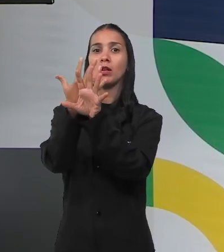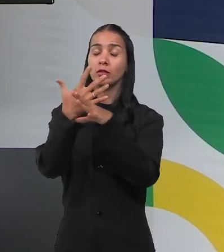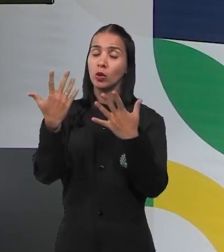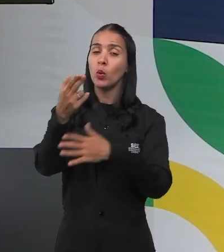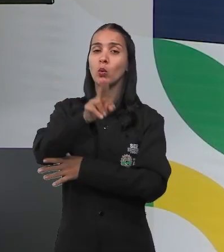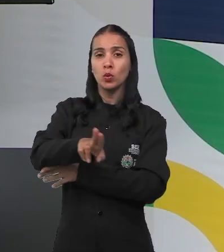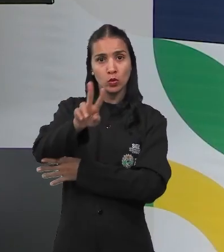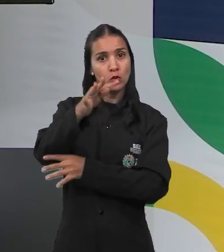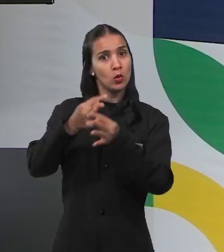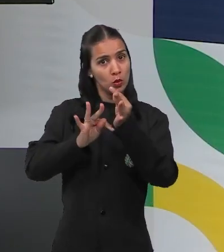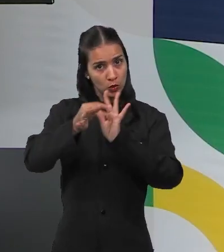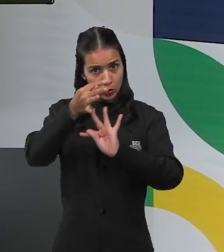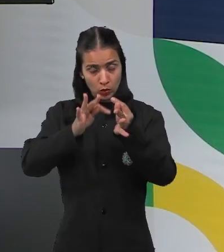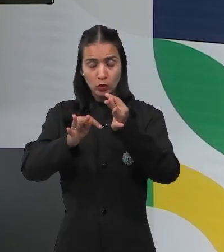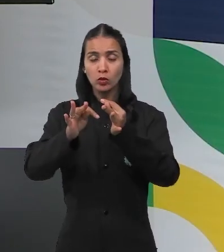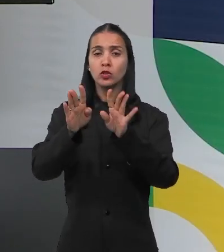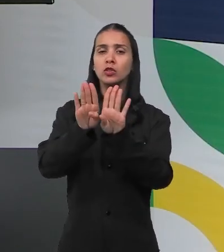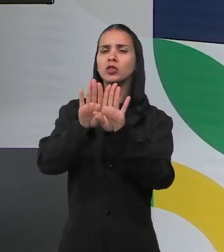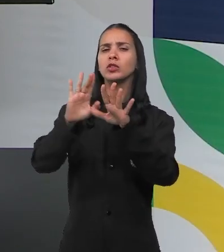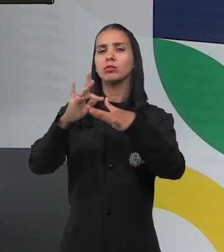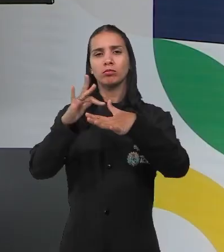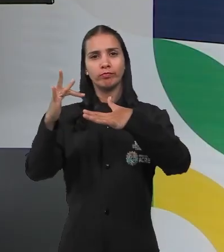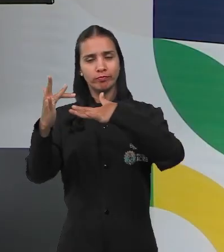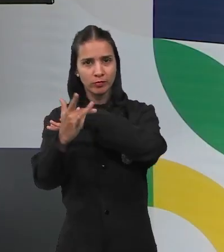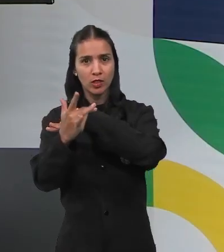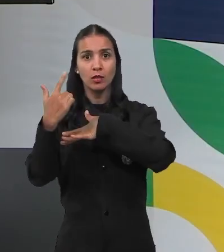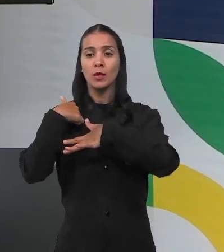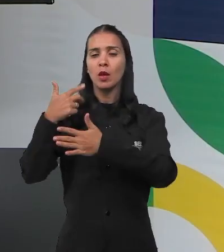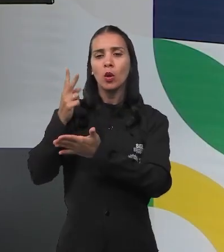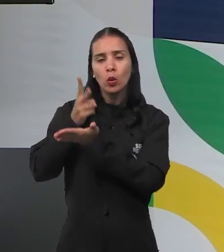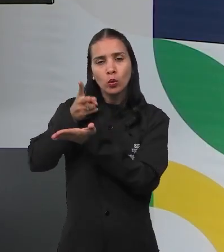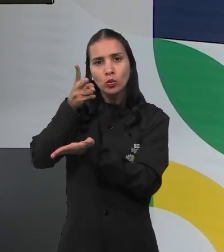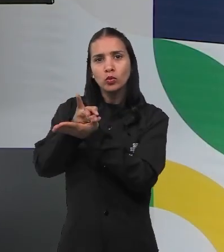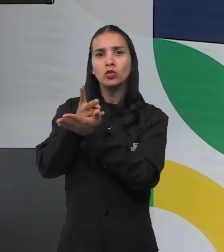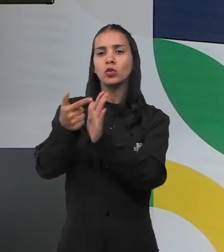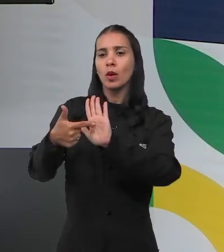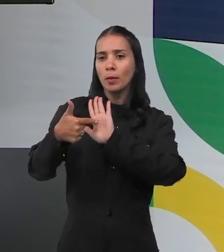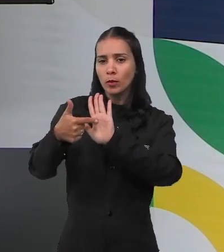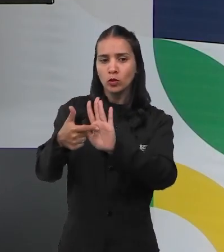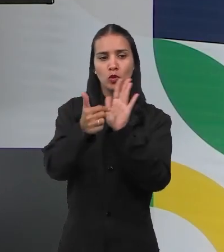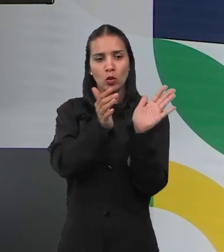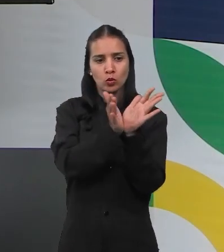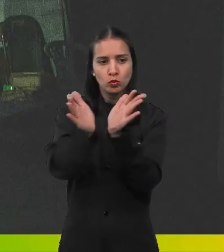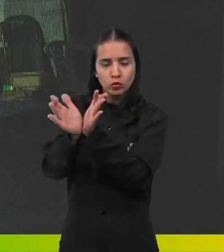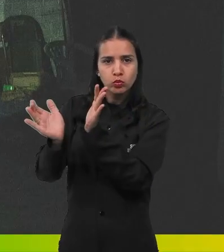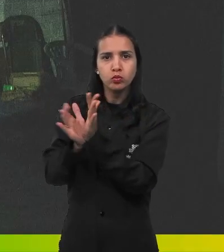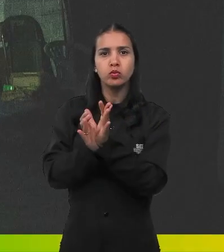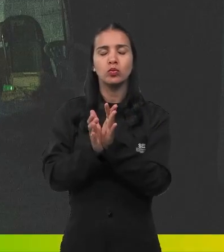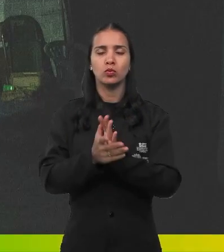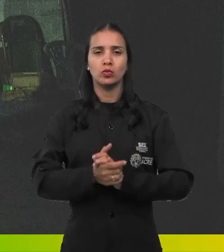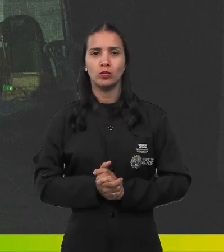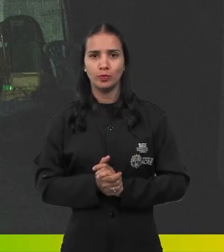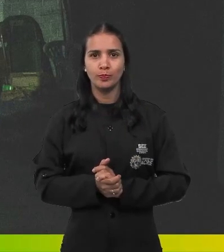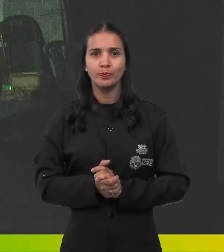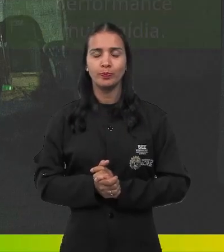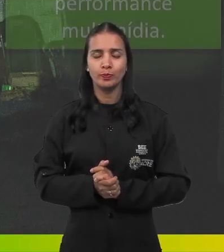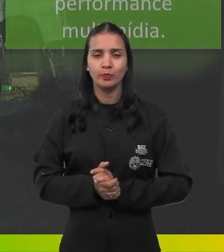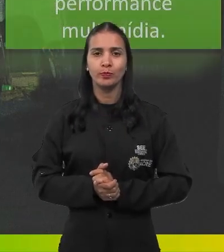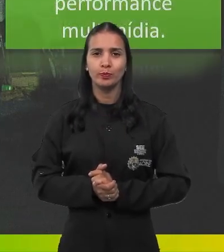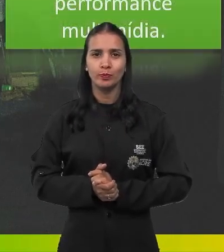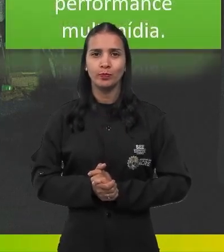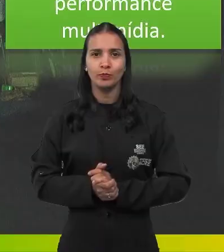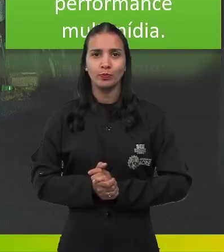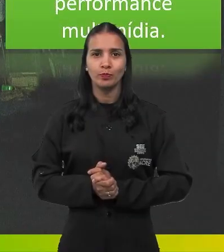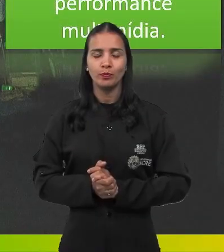digitais para poder ainda continuar as suas apresentações. E aí,